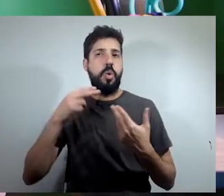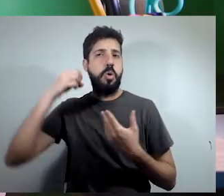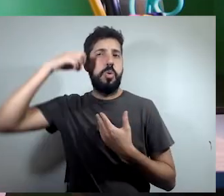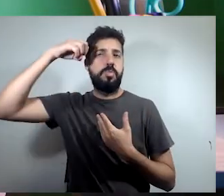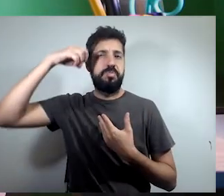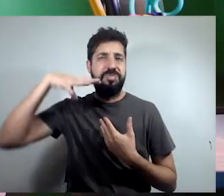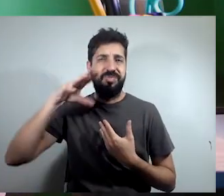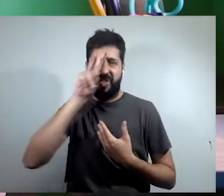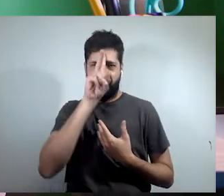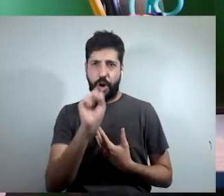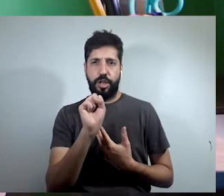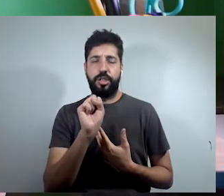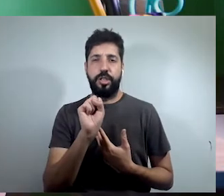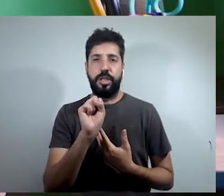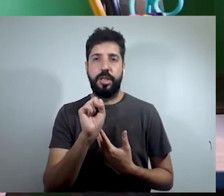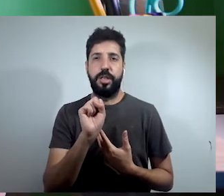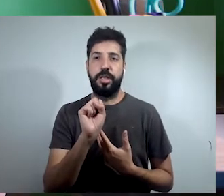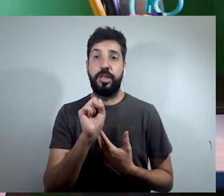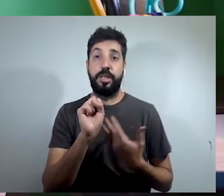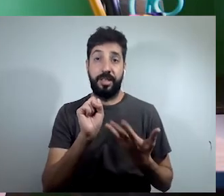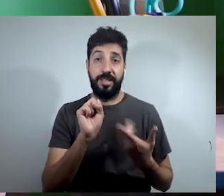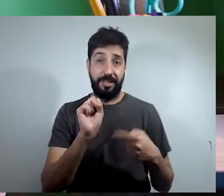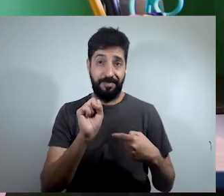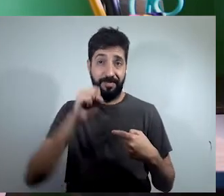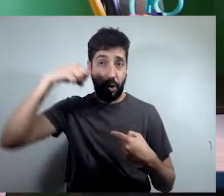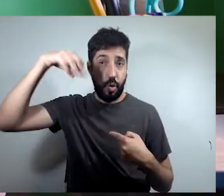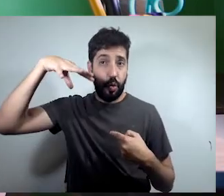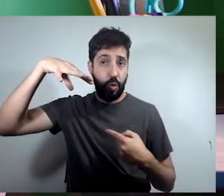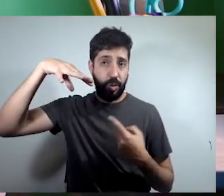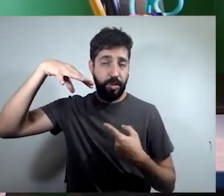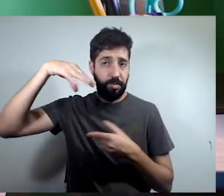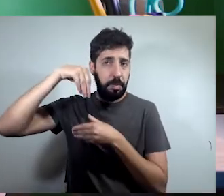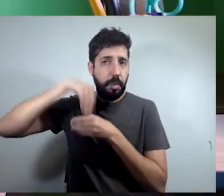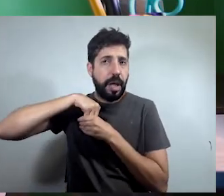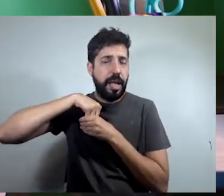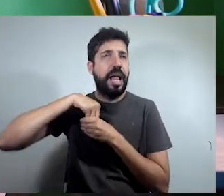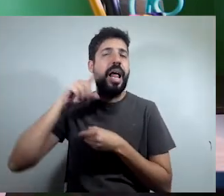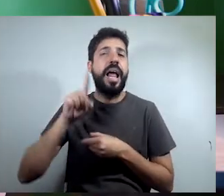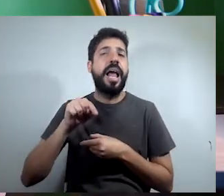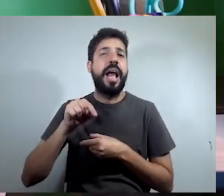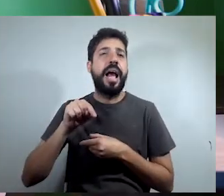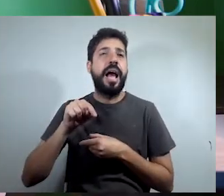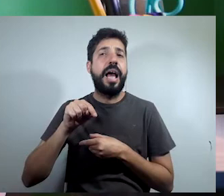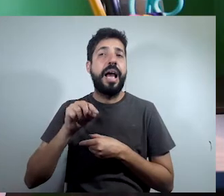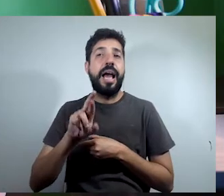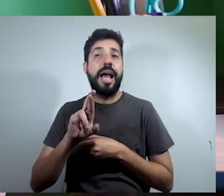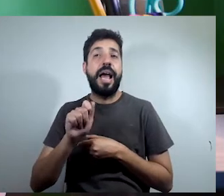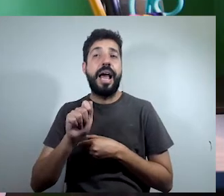muito forte. E essa luz era uma luz de